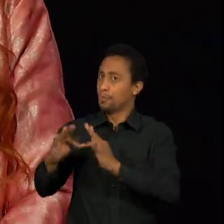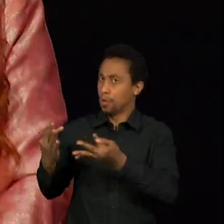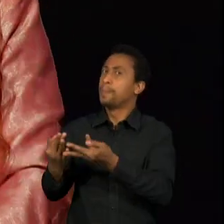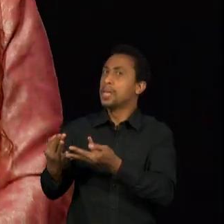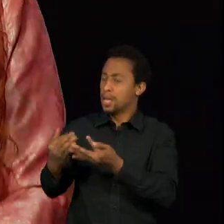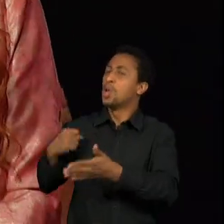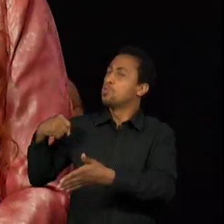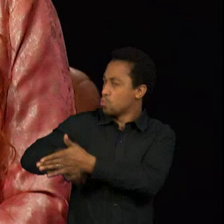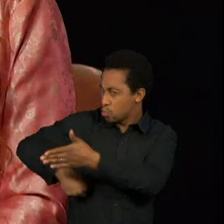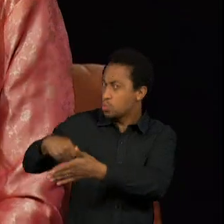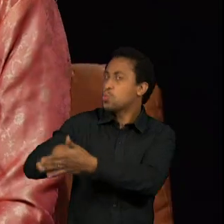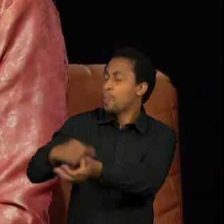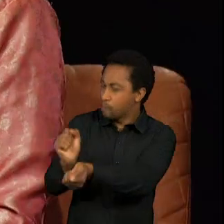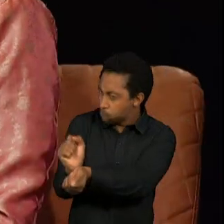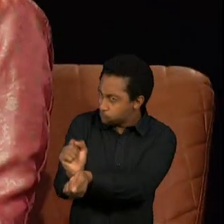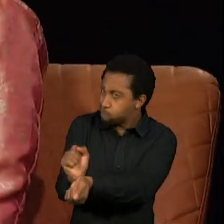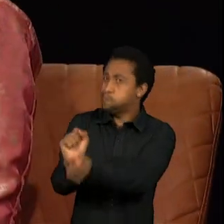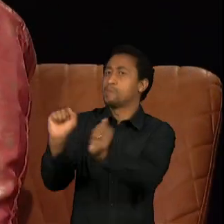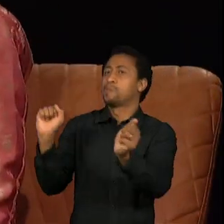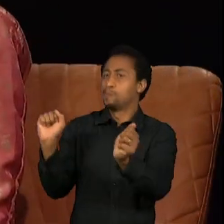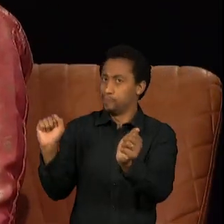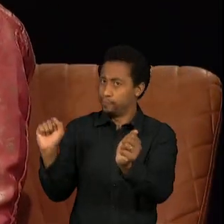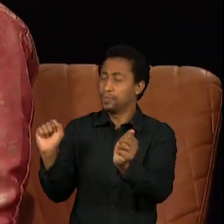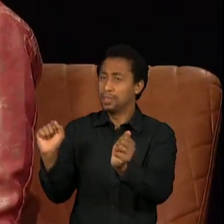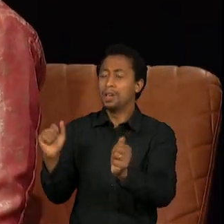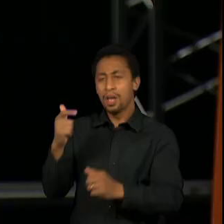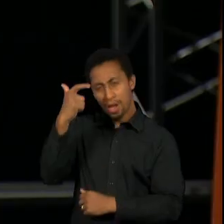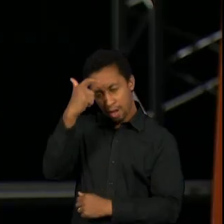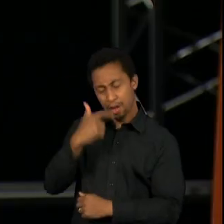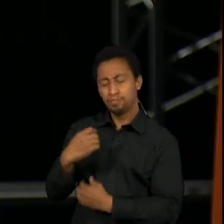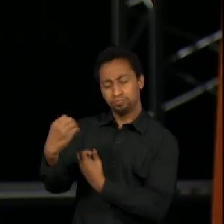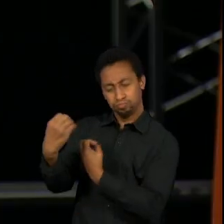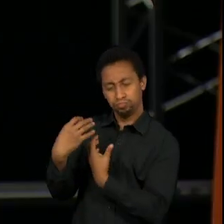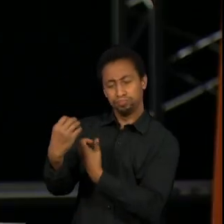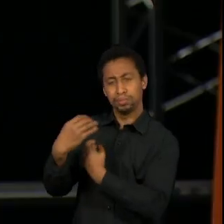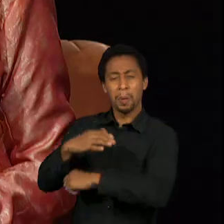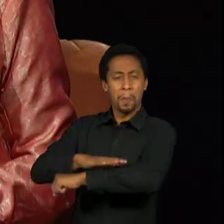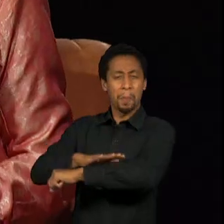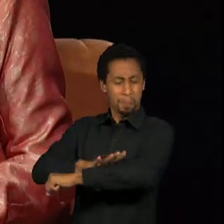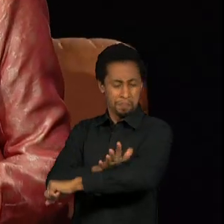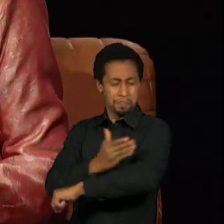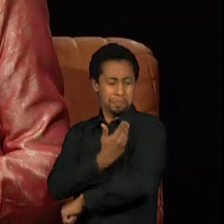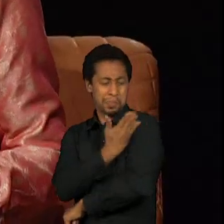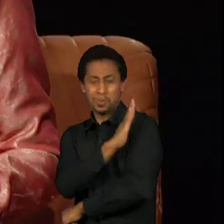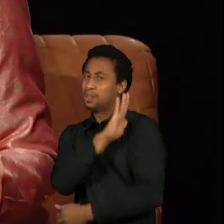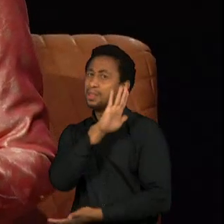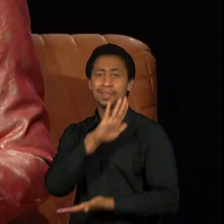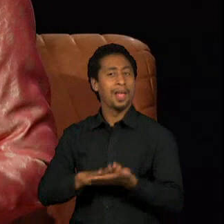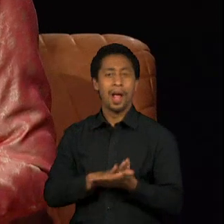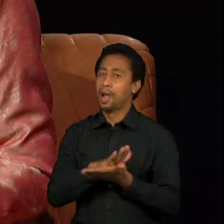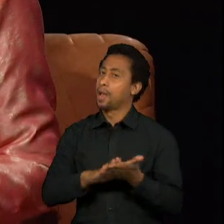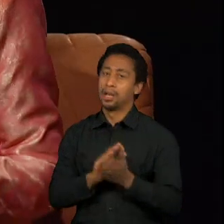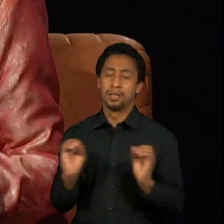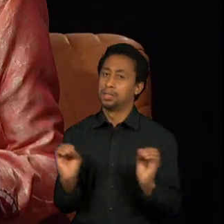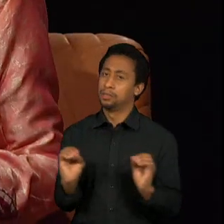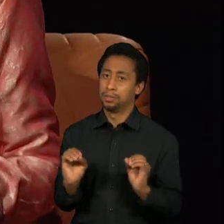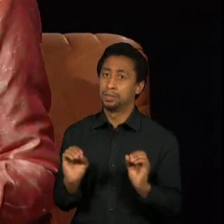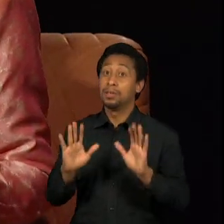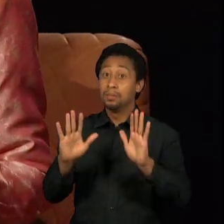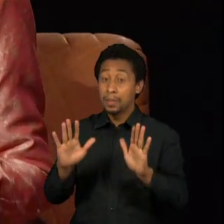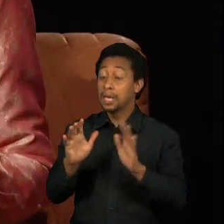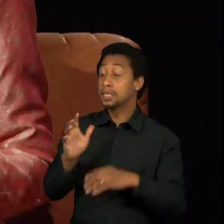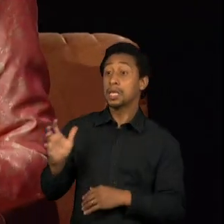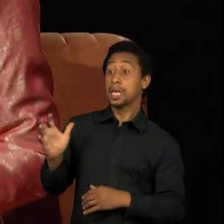abolicionistas. Eu fui criada sem nenhum tipo de preconceito. Eles, antes, essa coisa da riqueza foi de fábricas